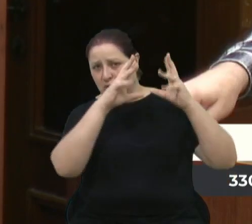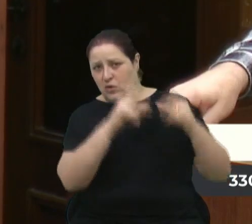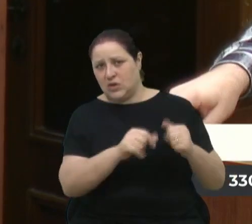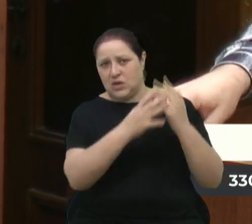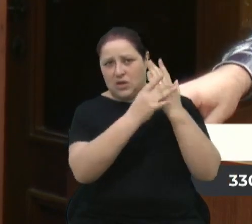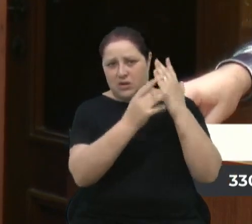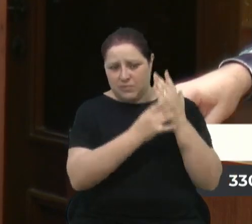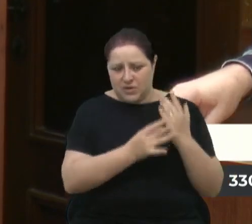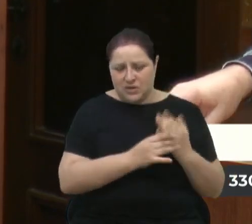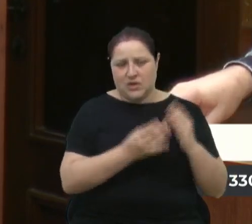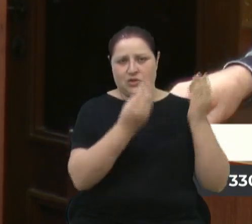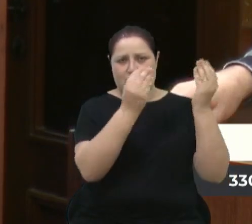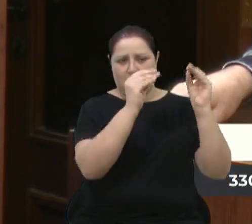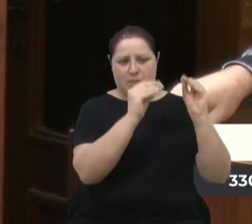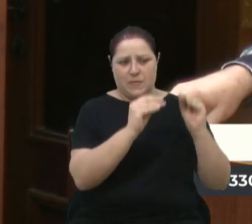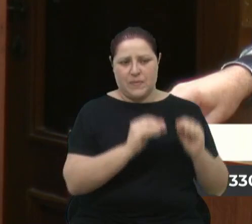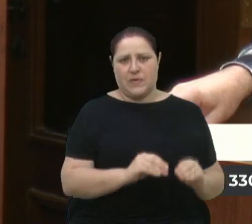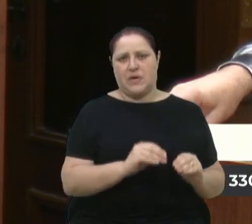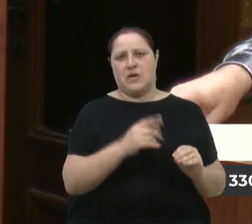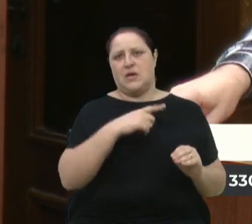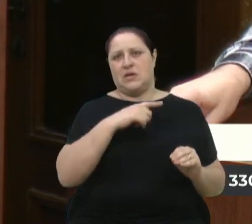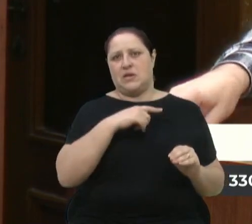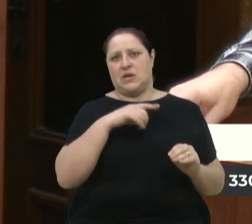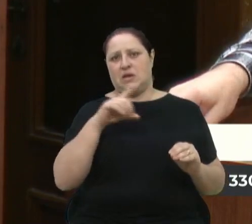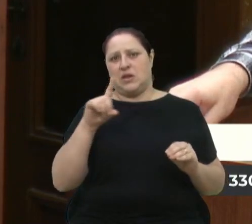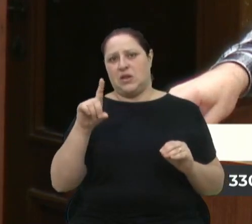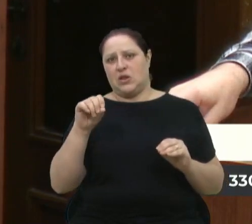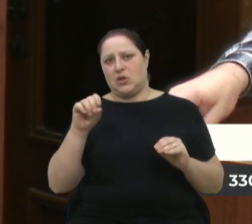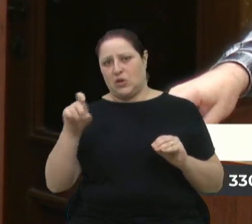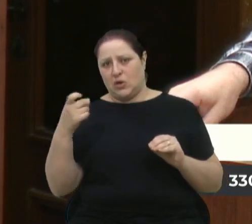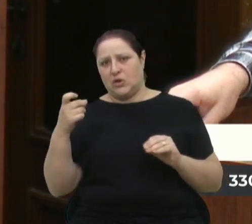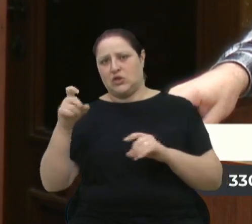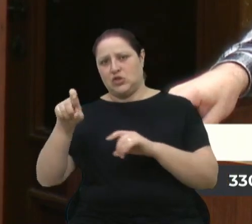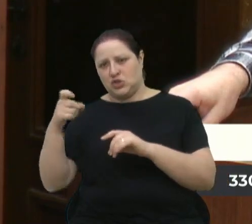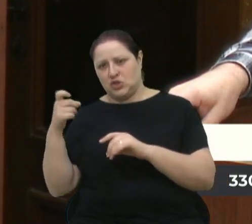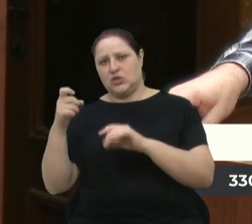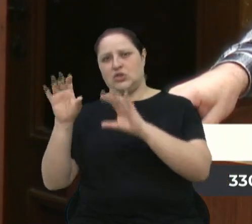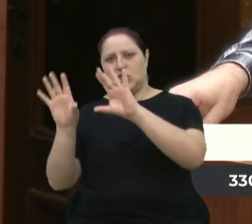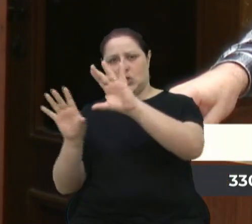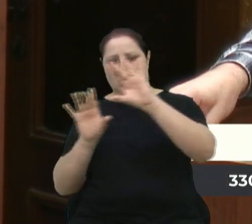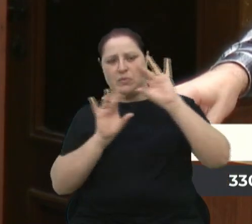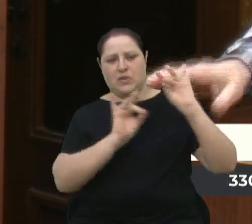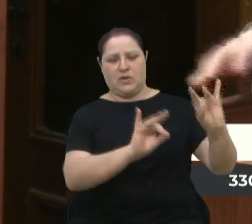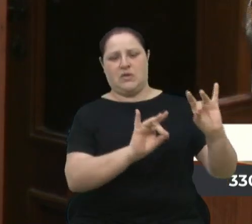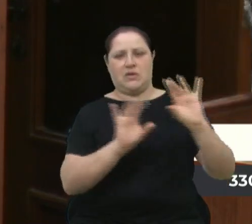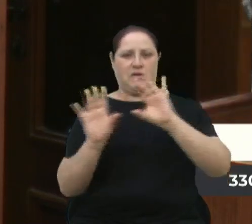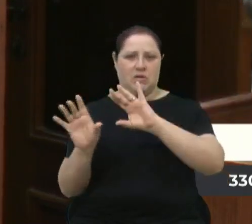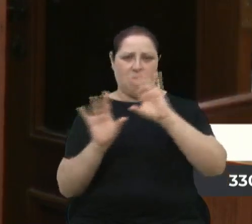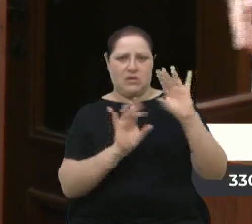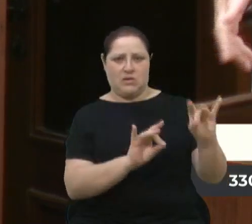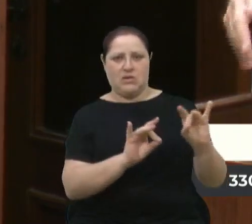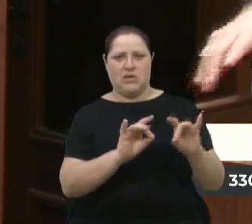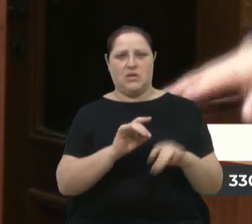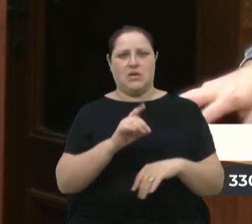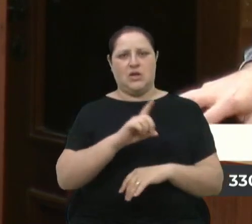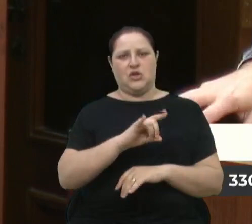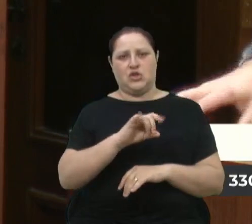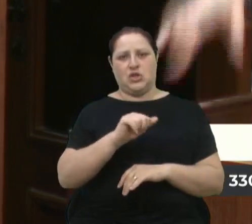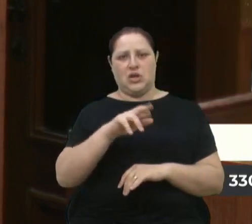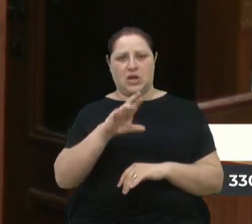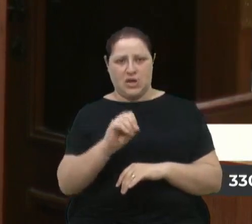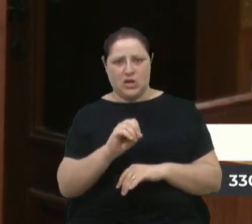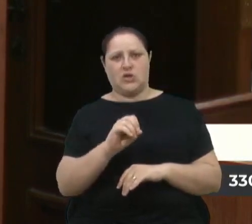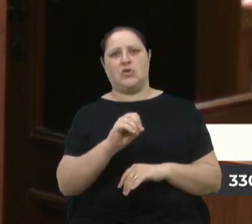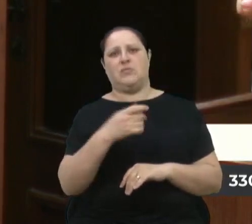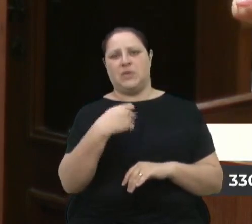da BNCC. Então vão lá do Doc X, copia e cola. Aí no diário dele, o diário de classe, ele